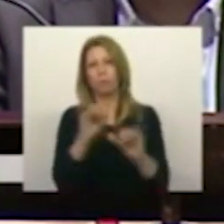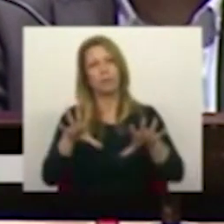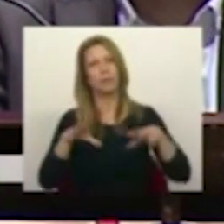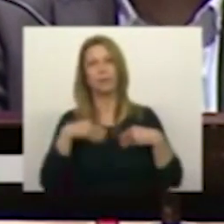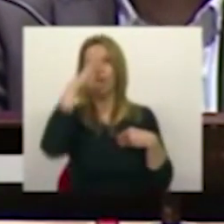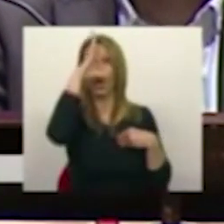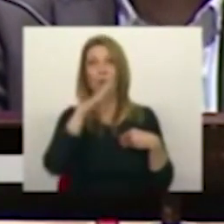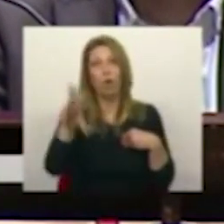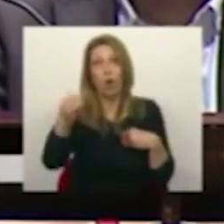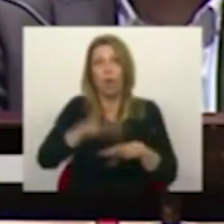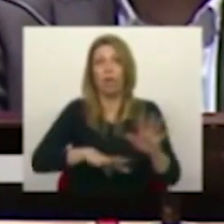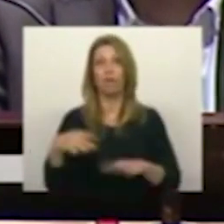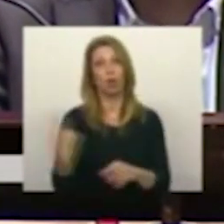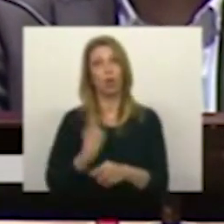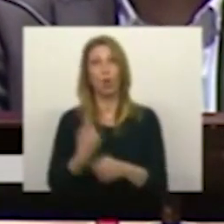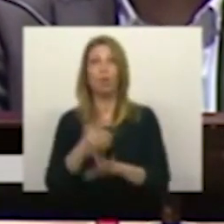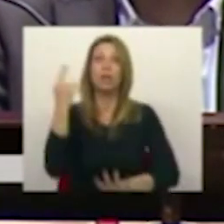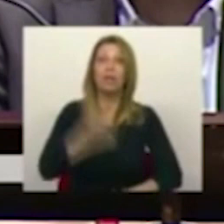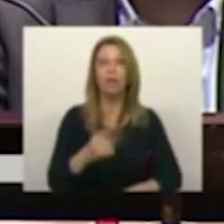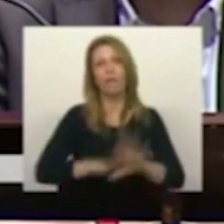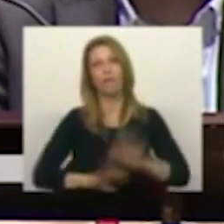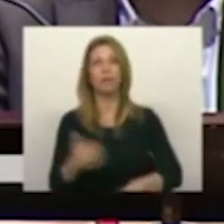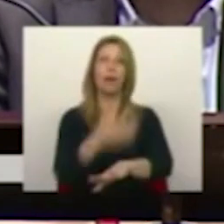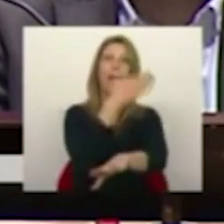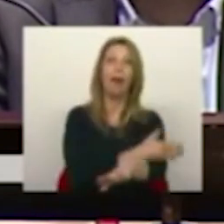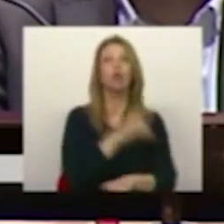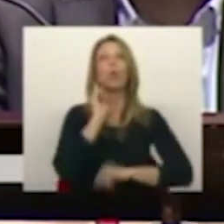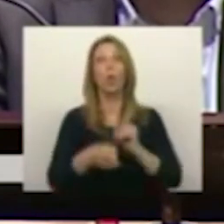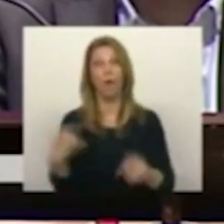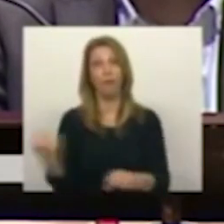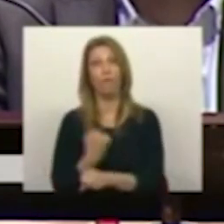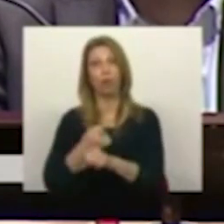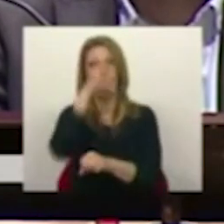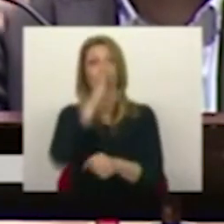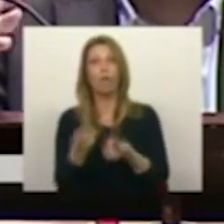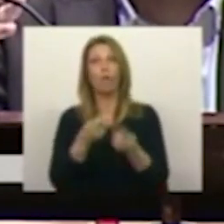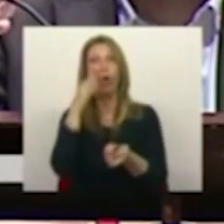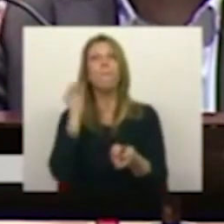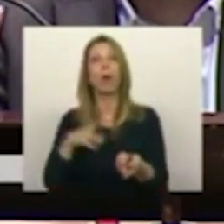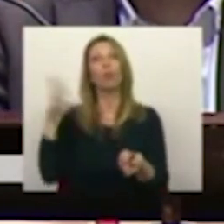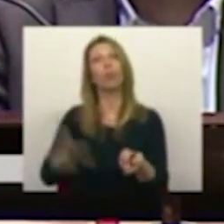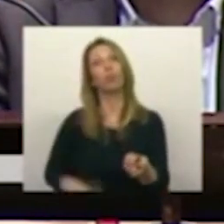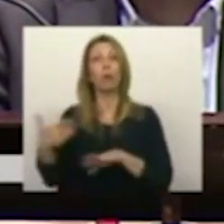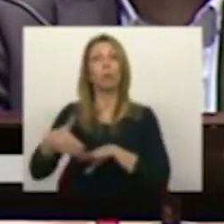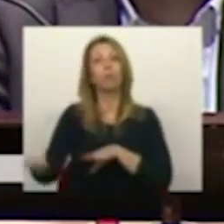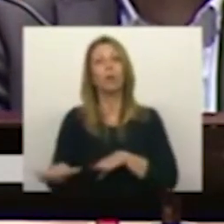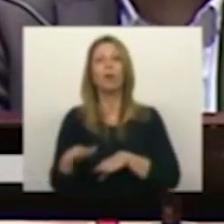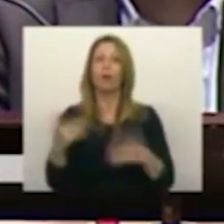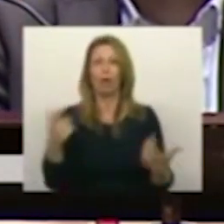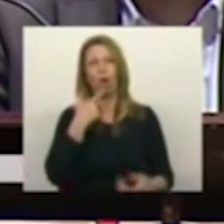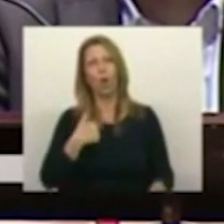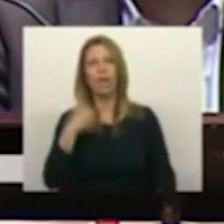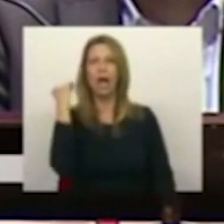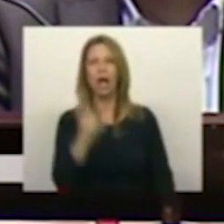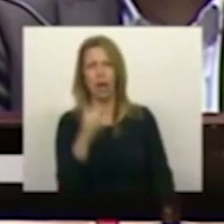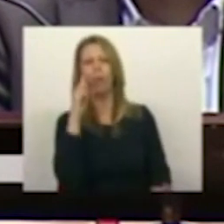que nunca fez o que devia ter feito, que era destituir o Governador do Banco de Portugal, nos venha dizer que vê o crime a acontecer debaixo dos olhos e não pode